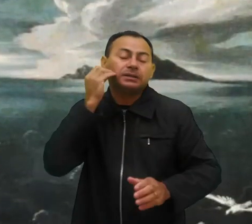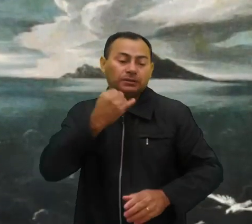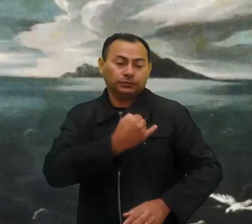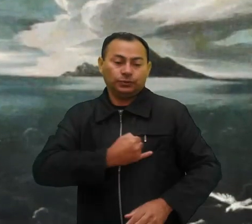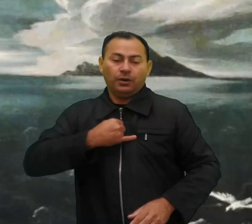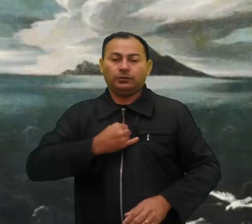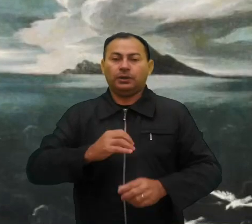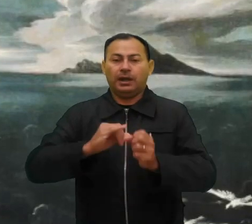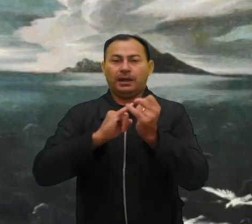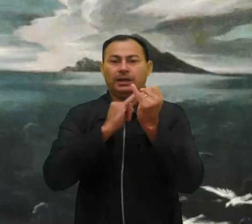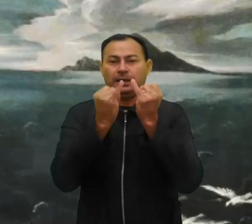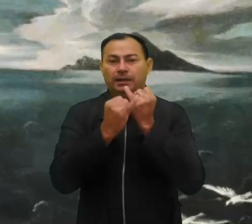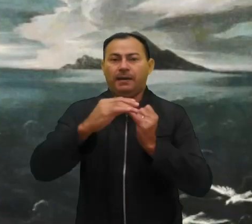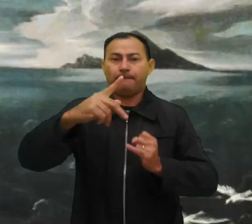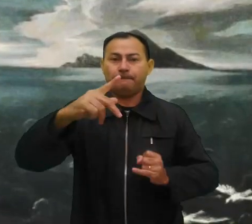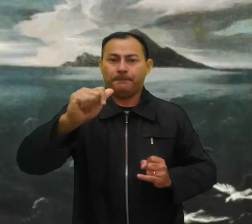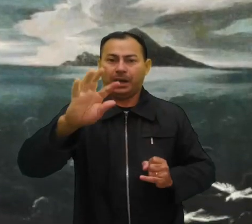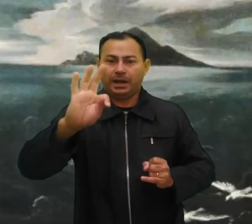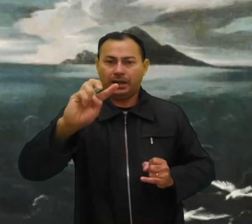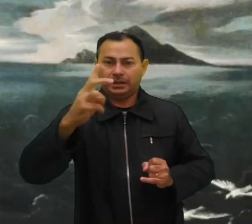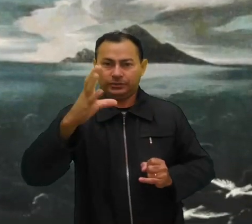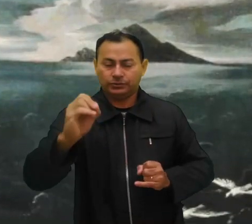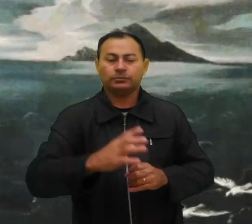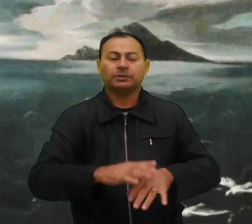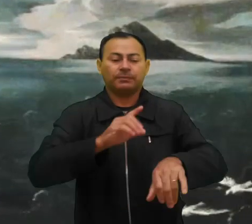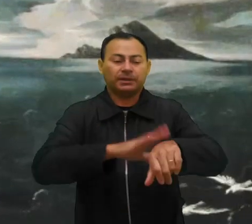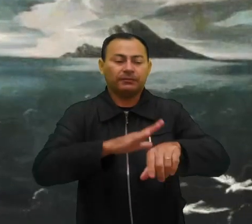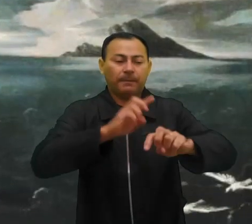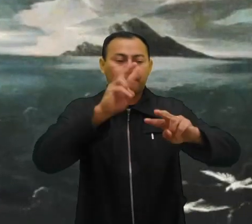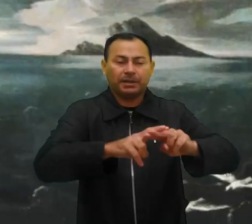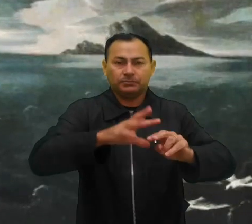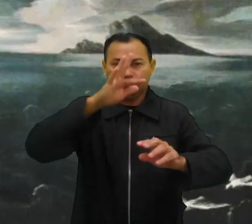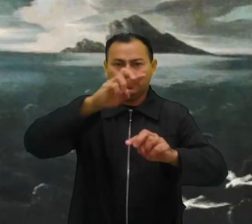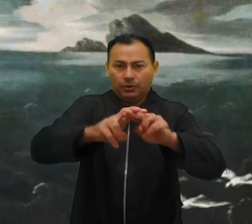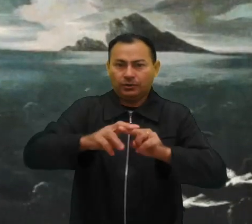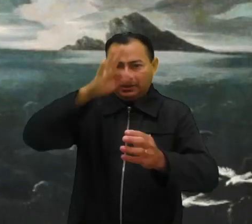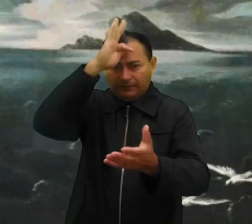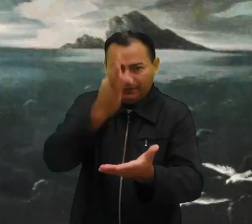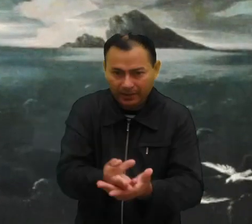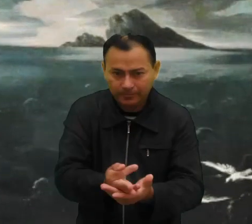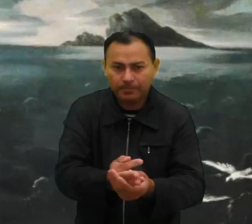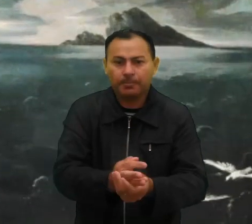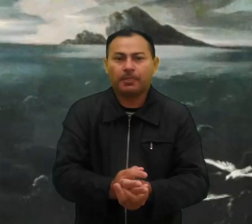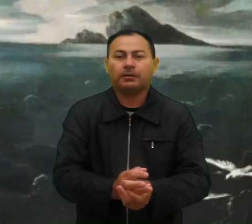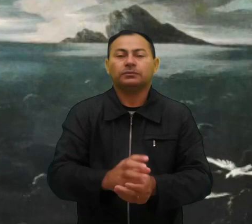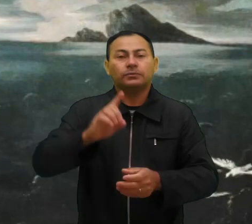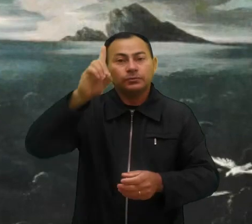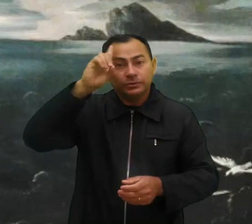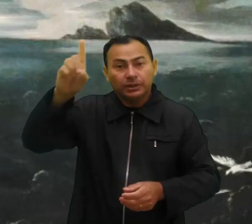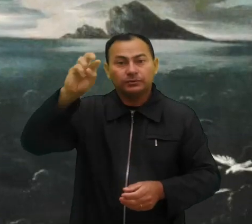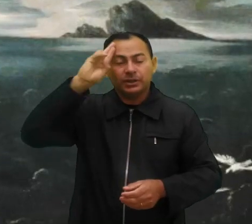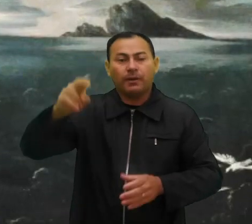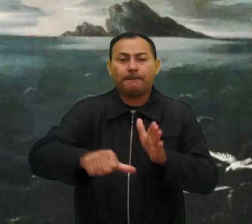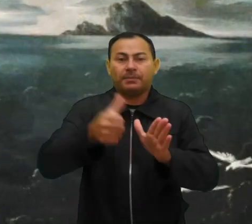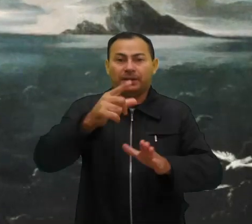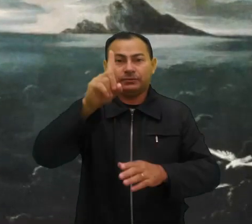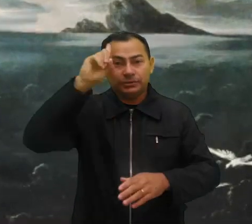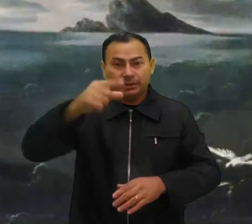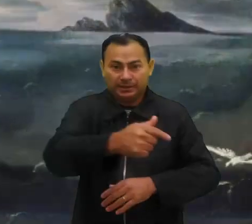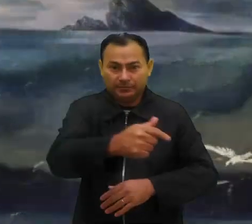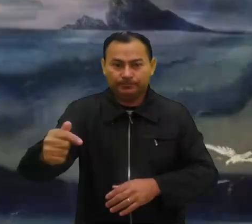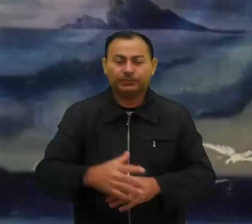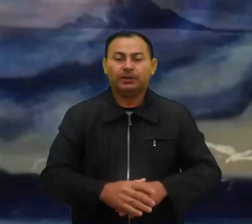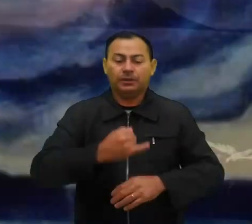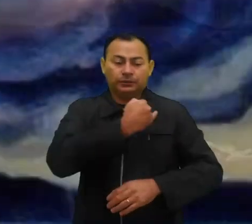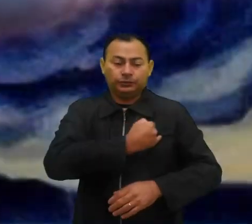Patmos durante o tempo em que esteve exilado por causa de sua fé. No dia do Senhor, que é o primeiro dia da semana, João foi